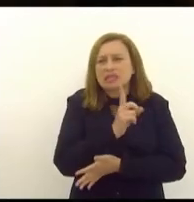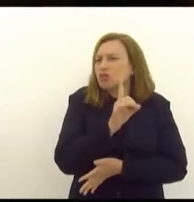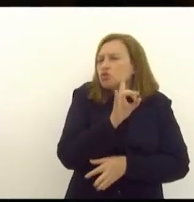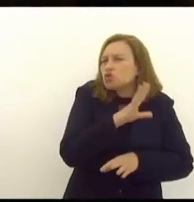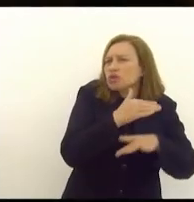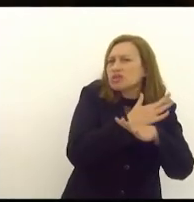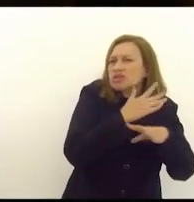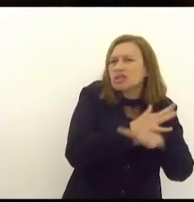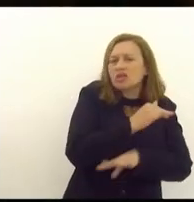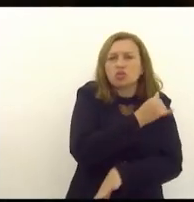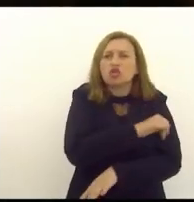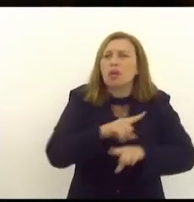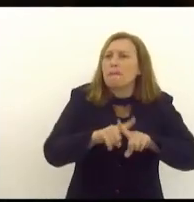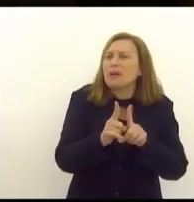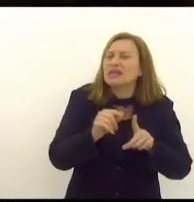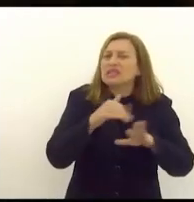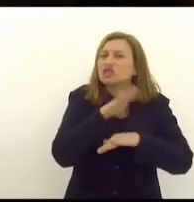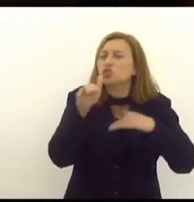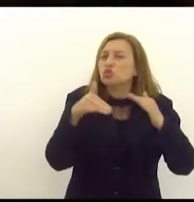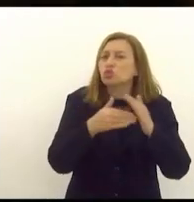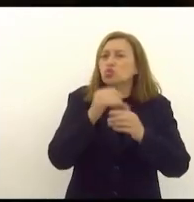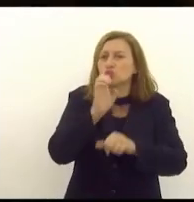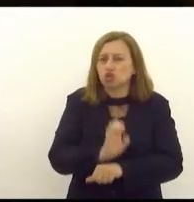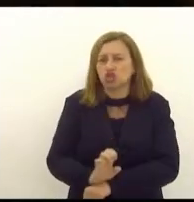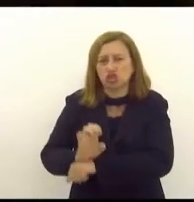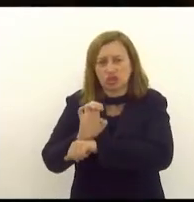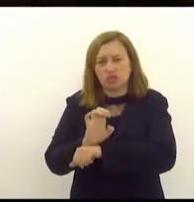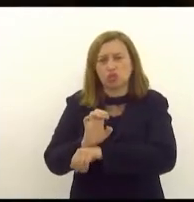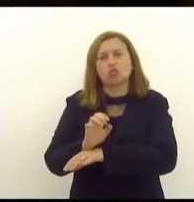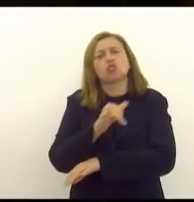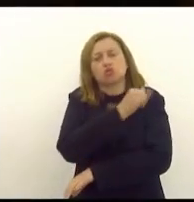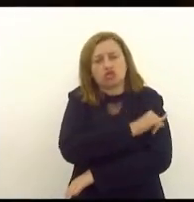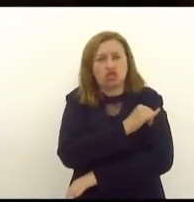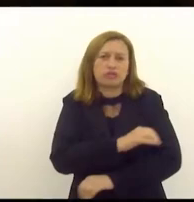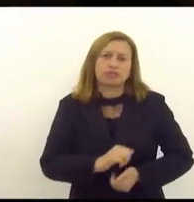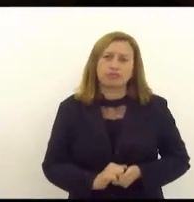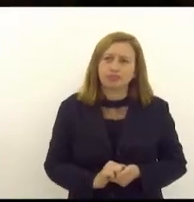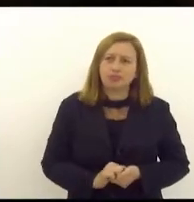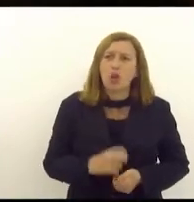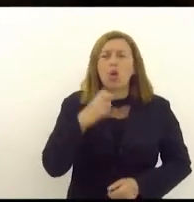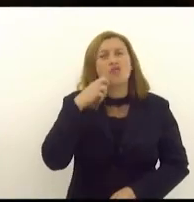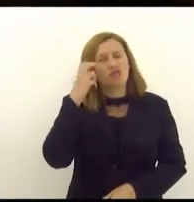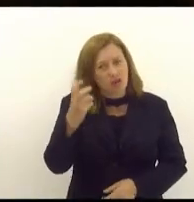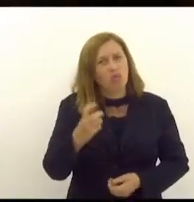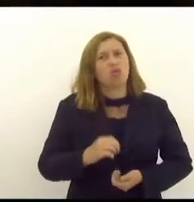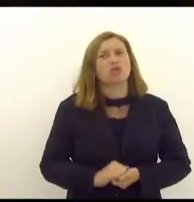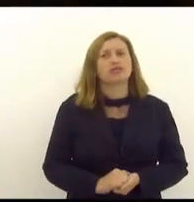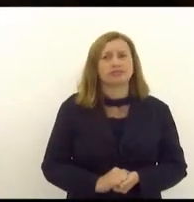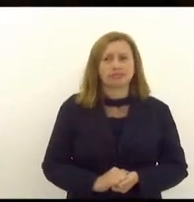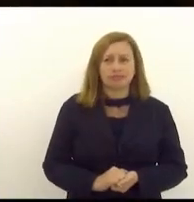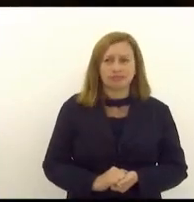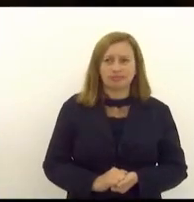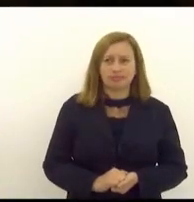só na Cidade do Rio de Janeiro mais em todo o estado do Rio de Janeiro uma vergonha